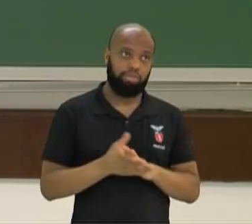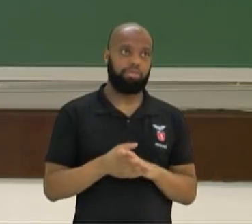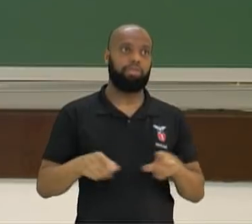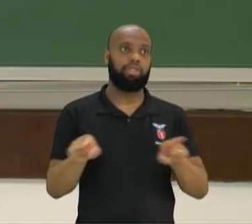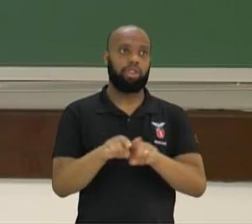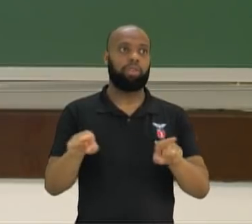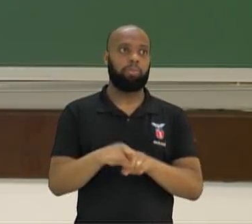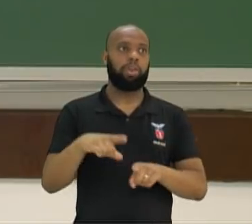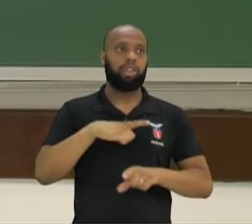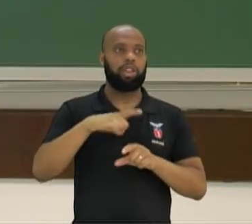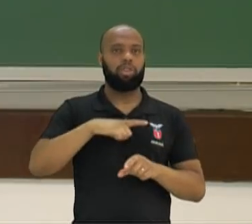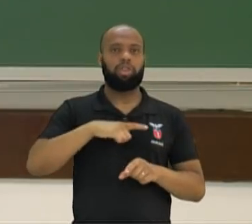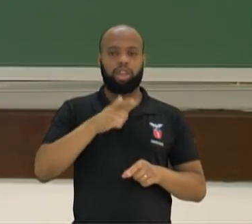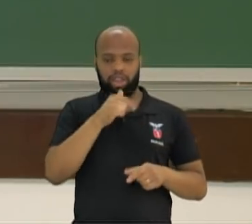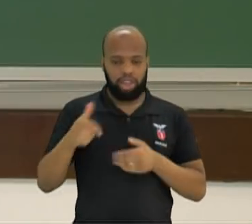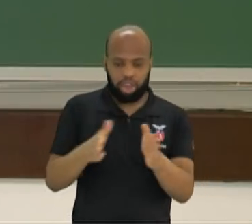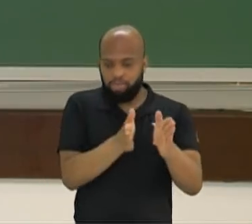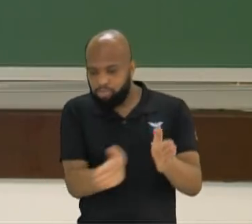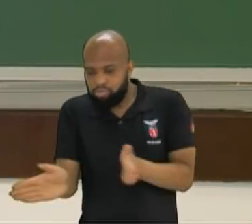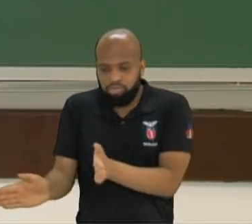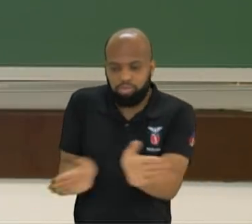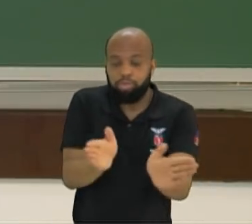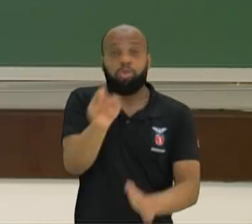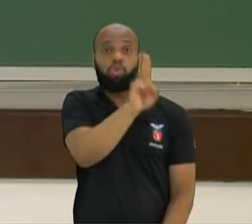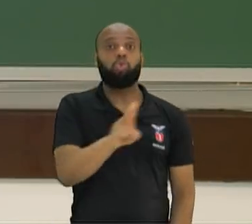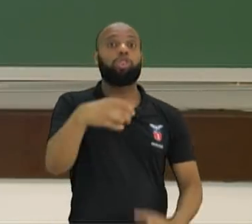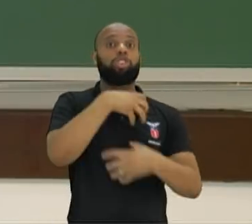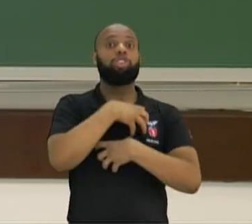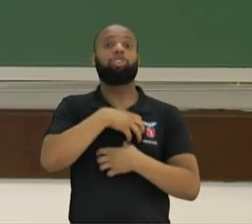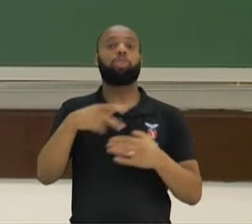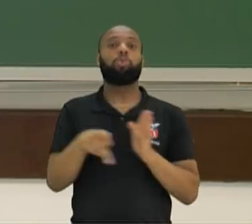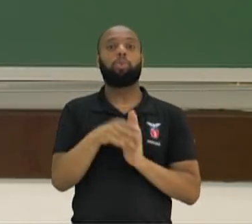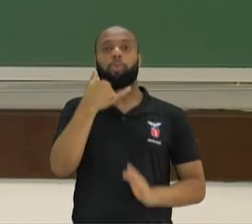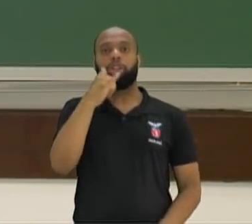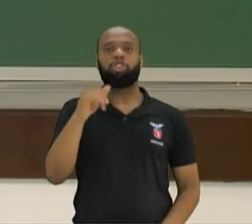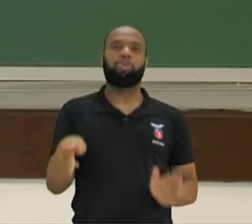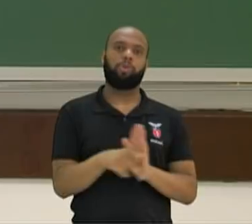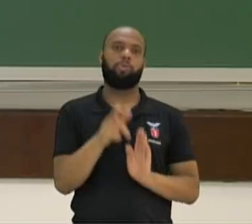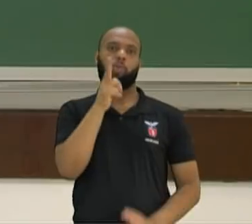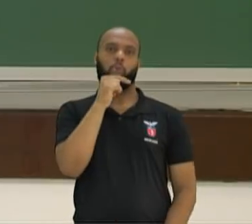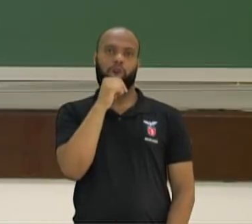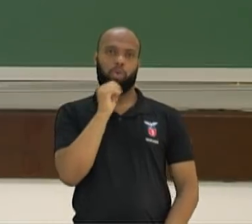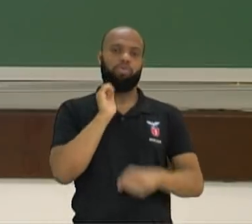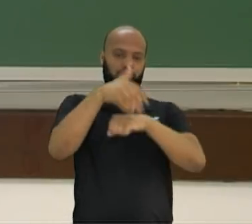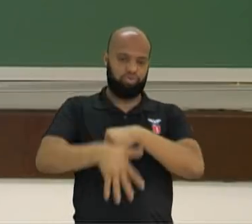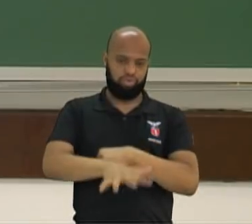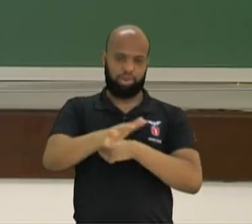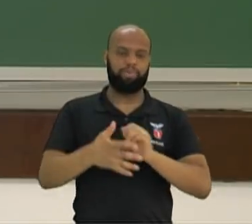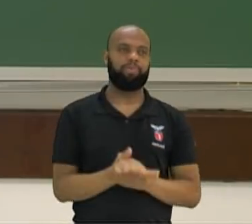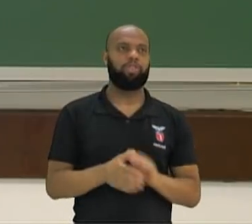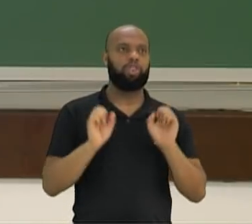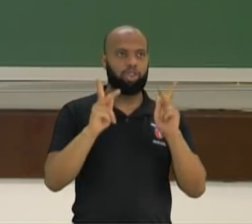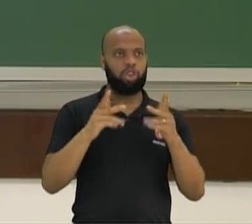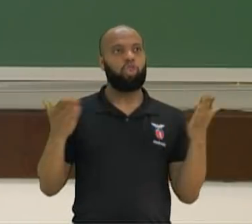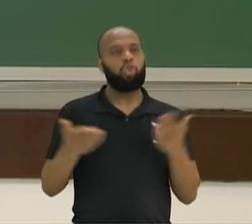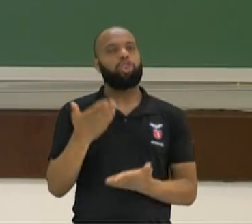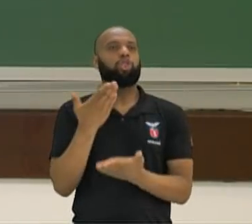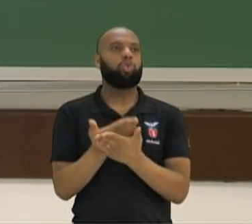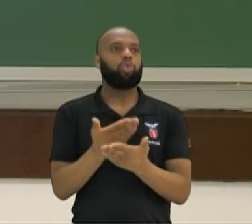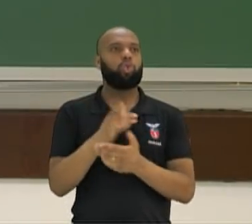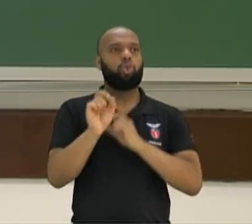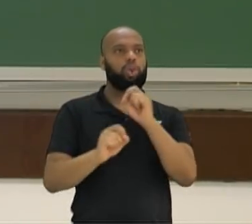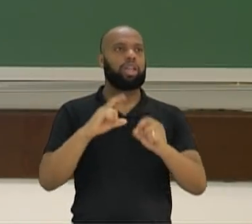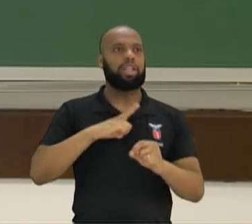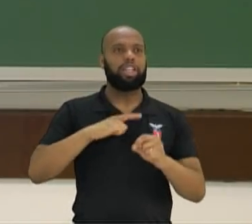Bacias hidrográficas gigantescas aí, e usamos a energia hidrelétrica. Beleza, galera? Então vimos hoje aí